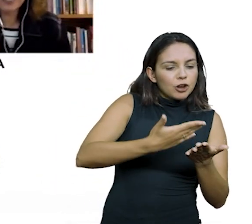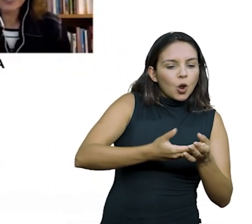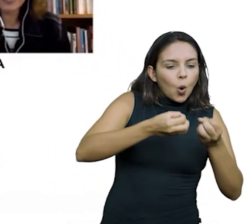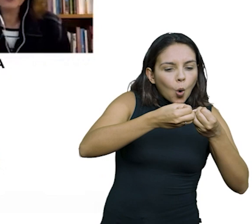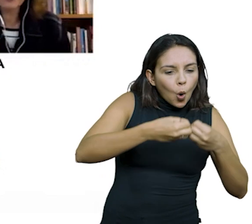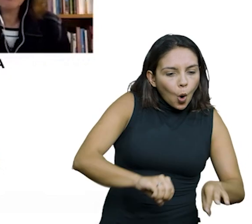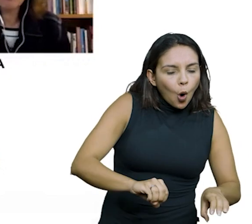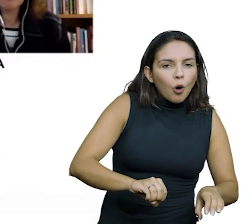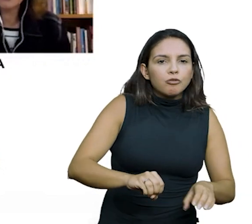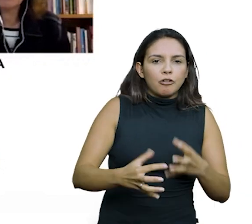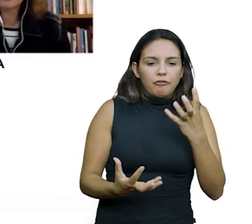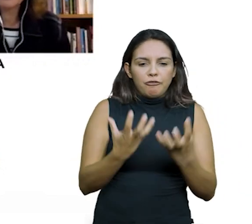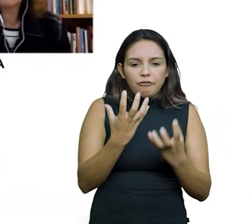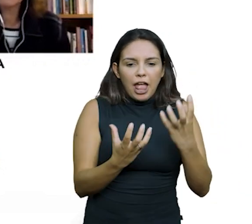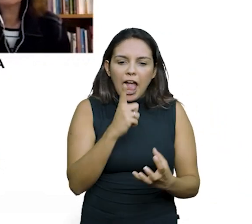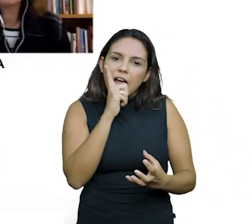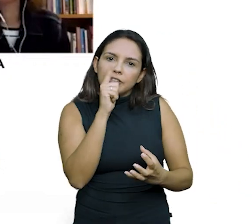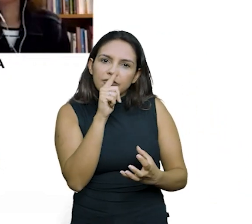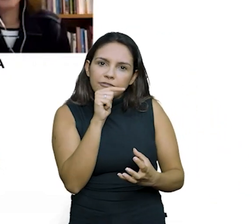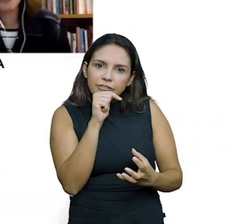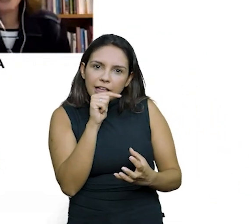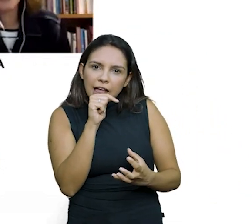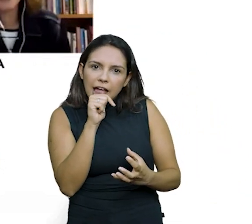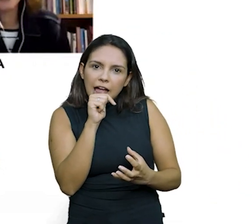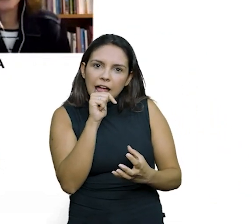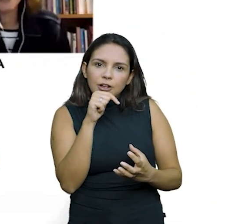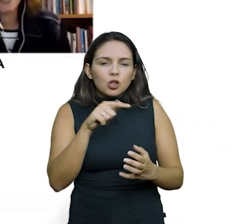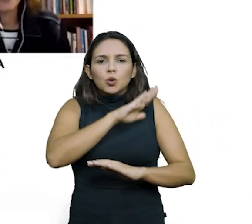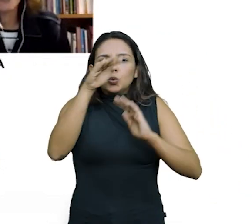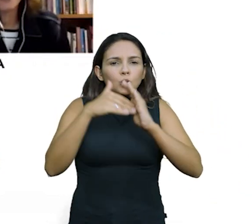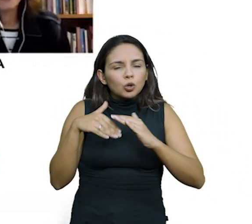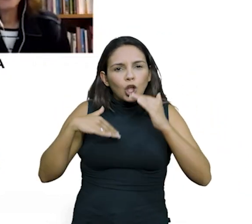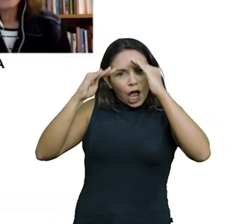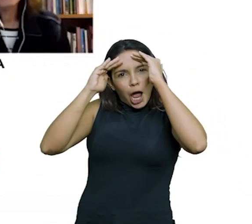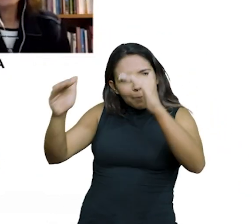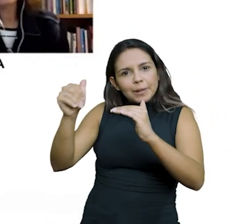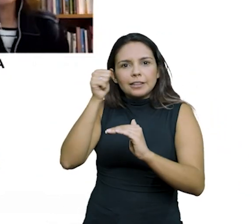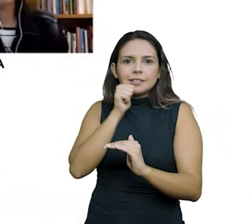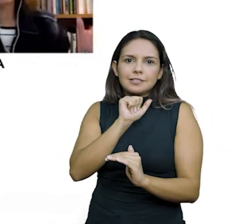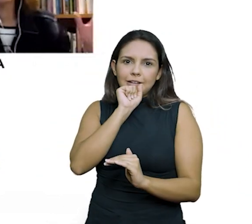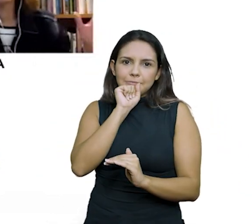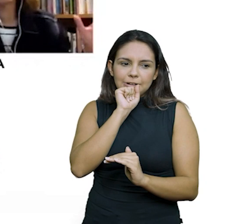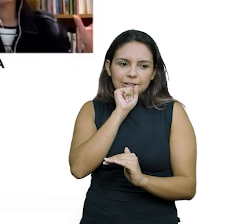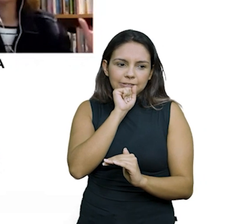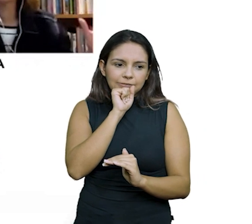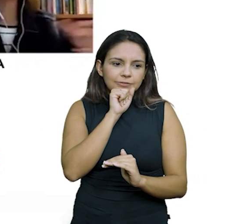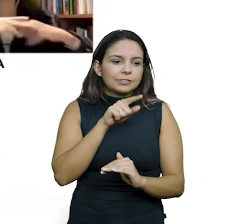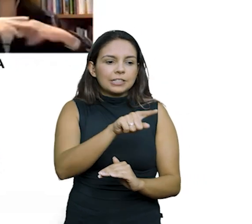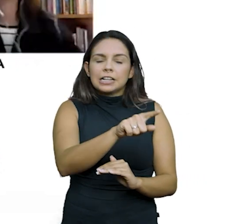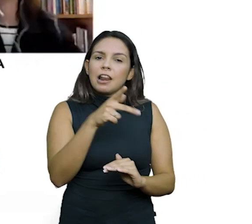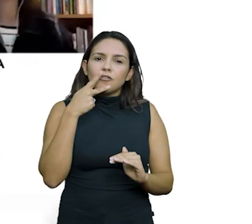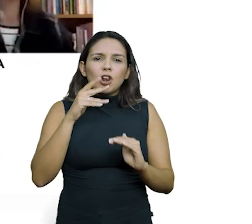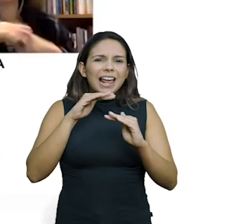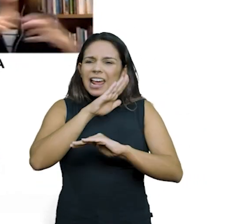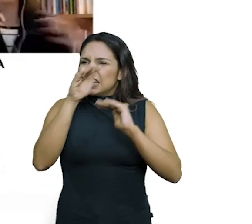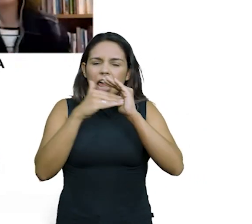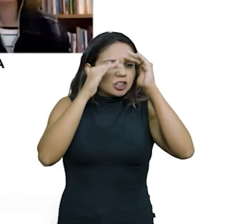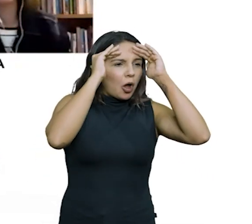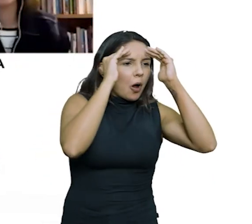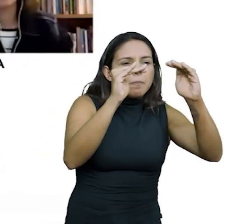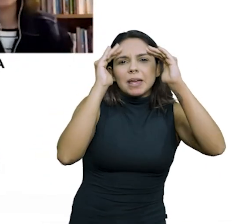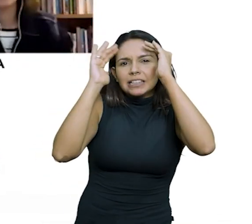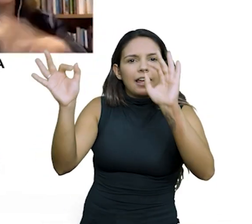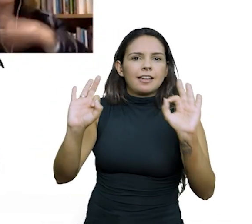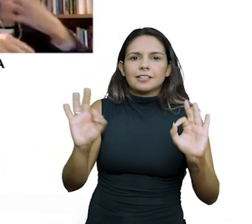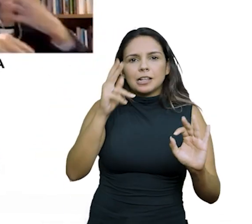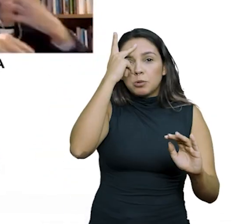água, pinga pia e tudo obedecia, né? E nós Não, o estamos vivendo um Leminski, a momento em que atualidade, nada obedece a a nada. O mundo